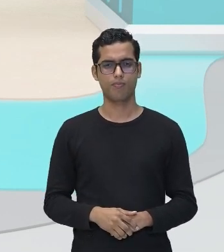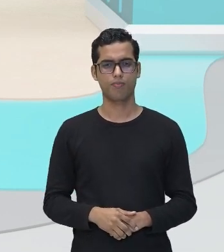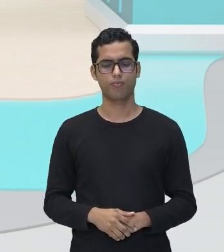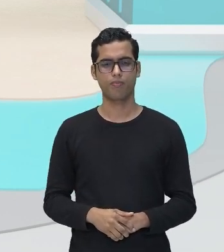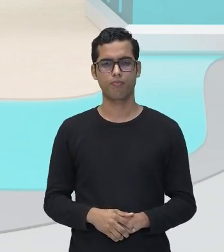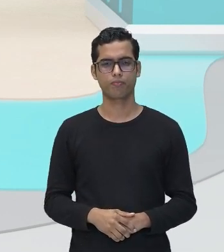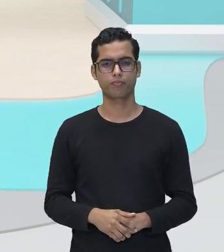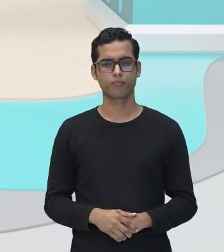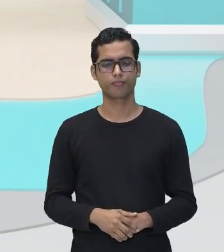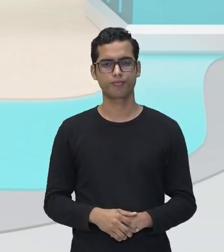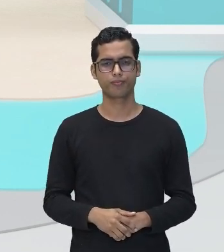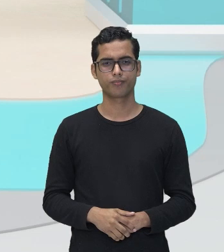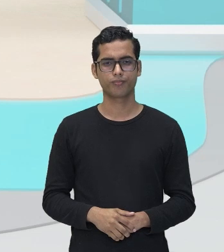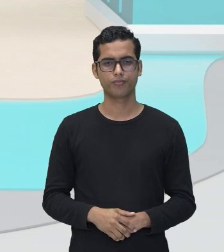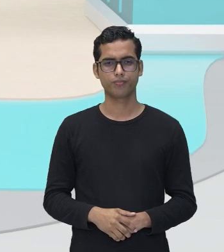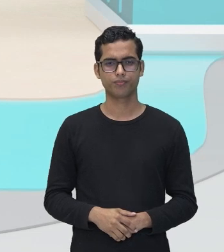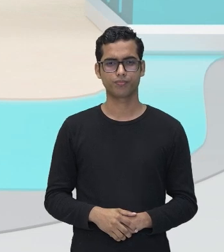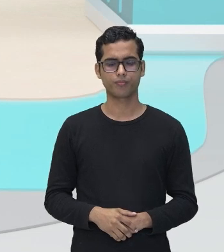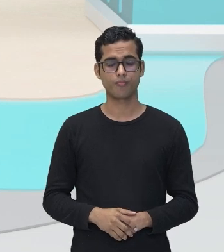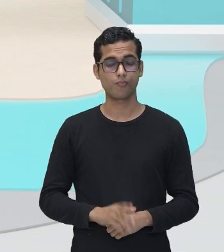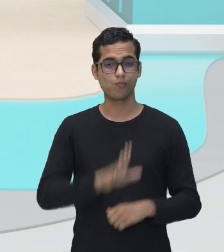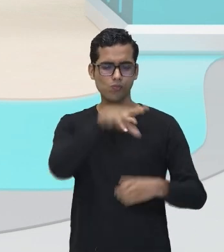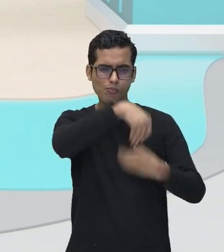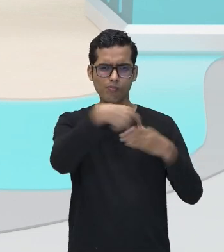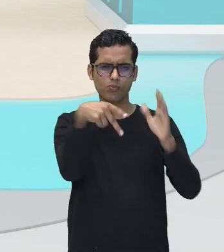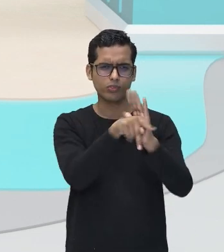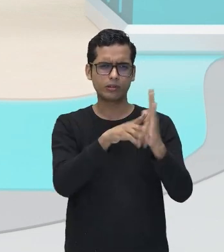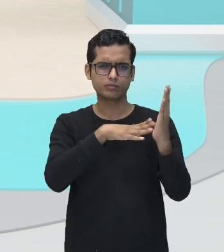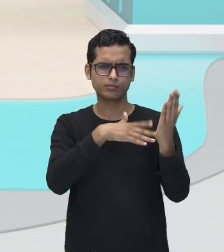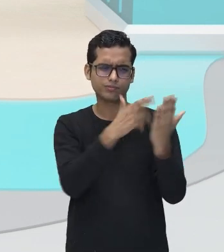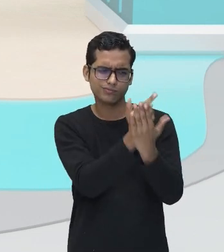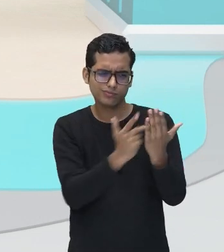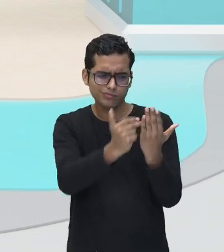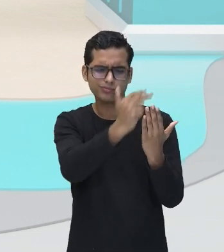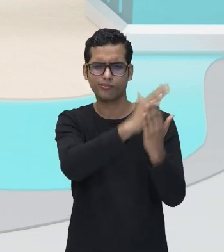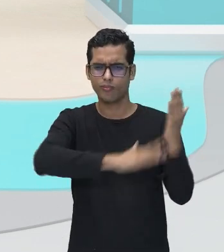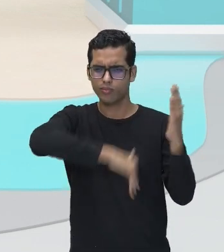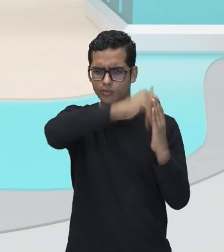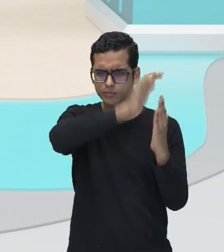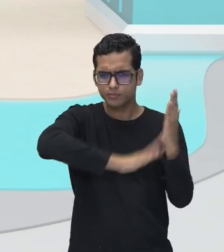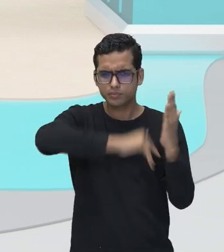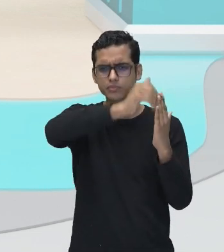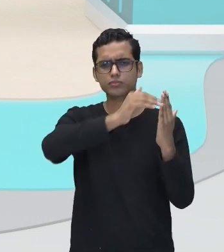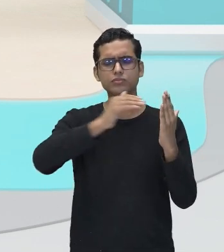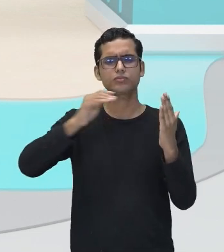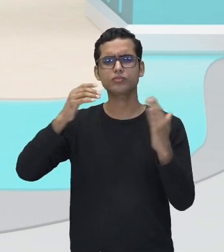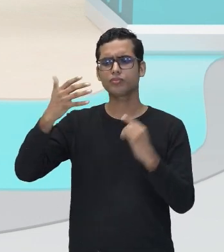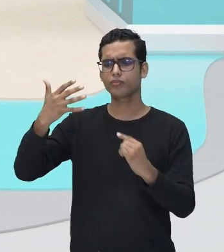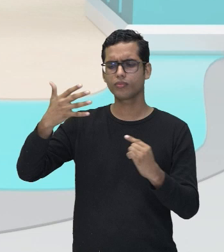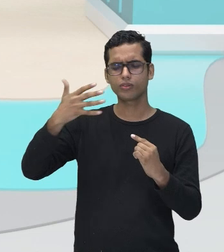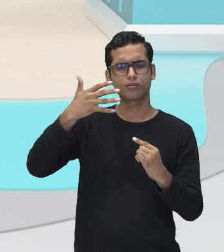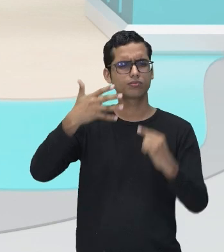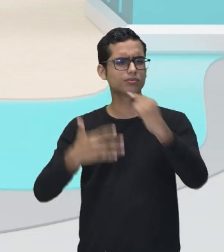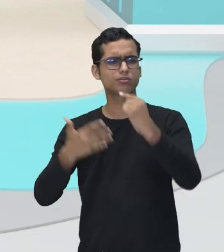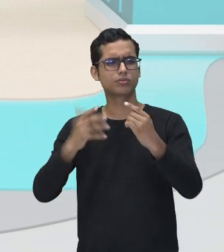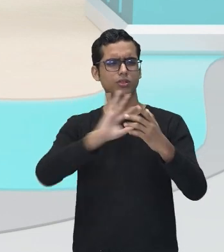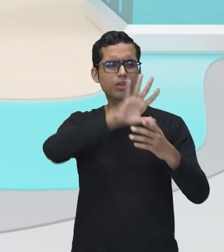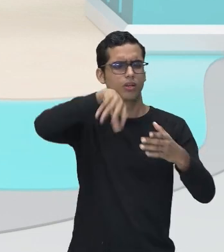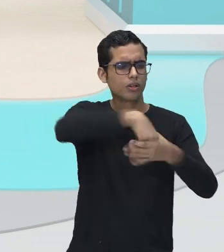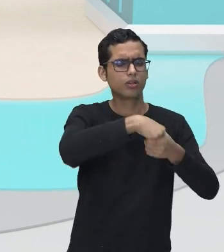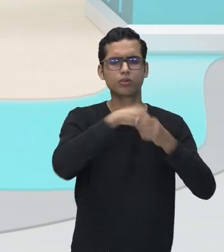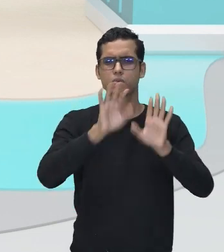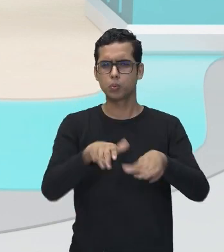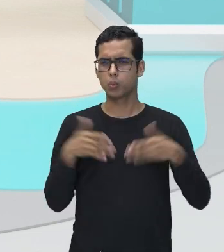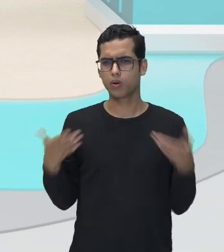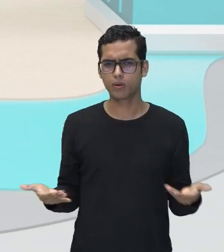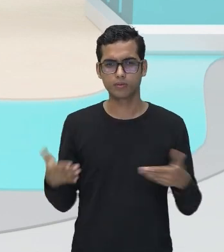linguagem visual numa pintura, certo? Então, os elementos da linguagem de uma pintura costuma incluir